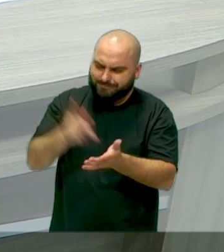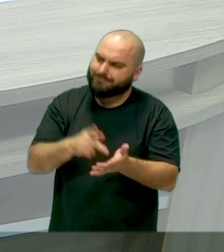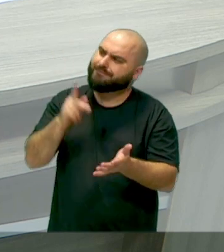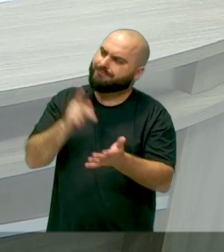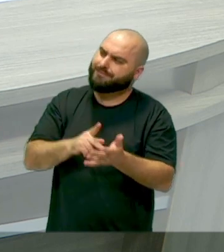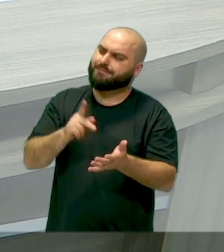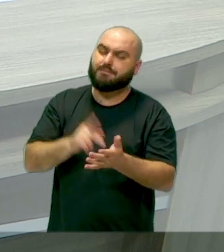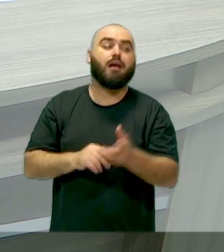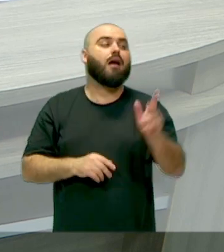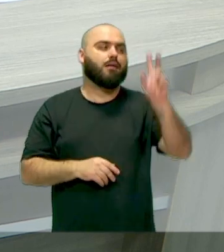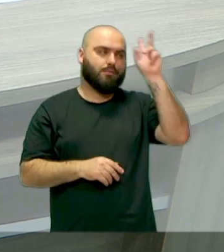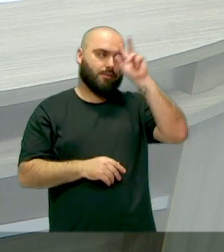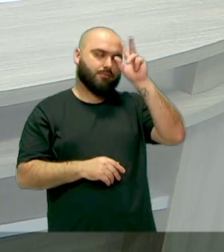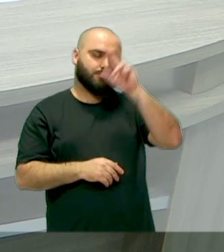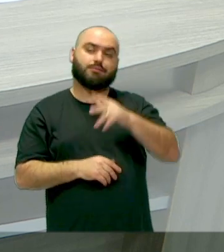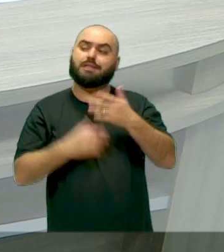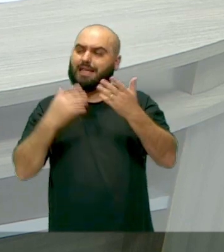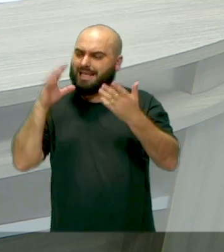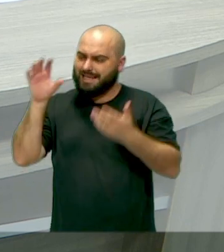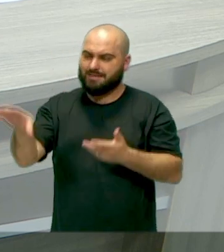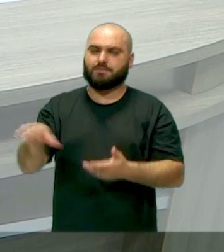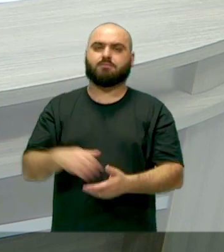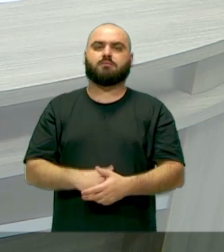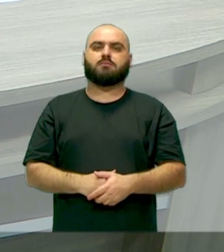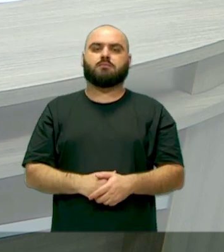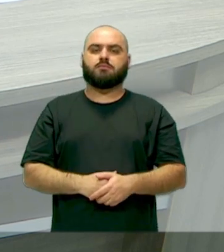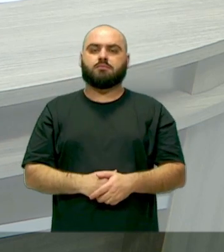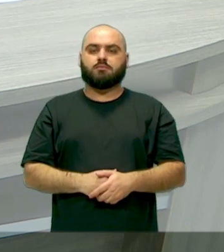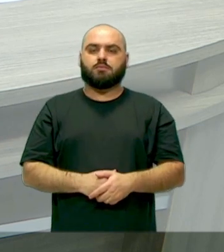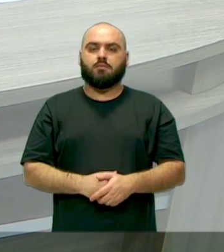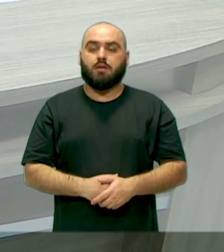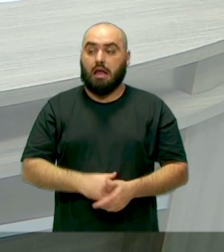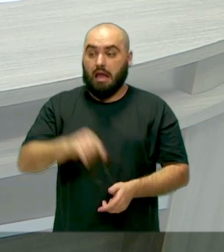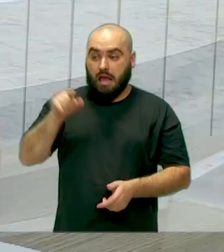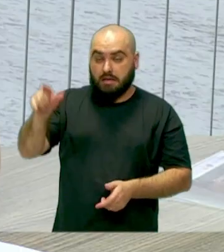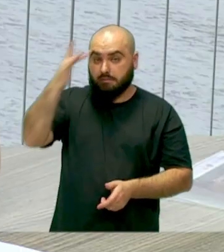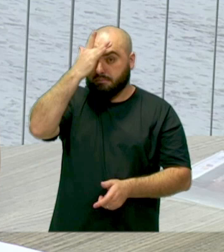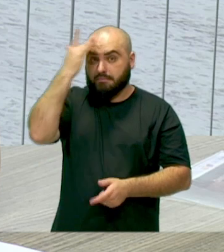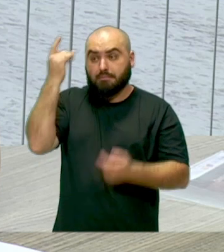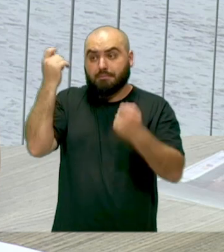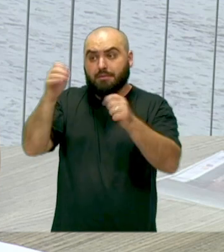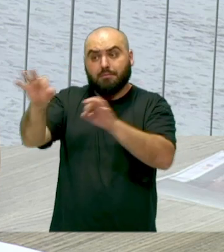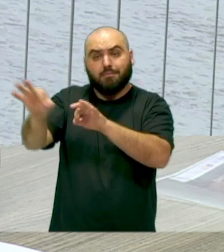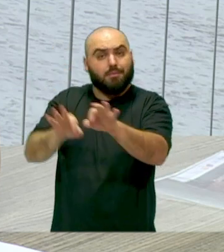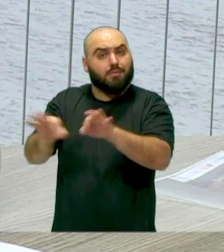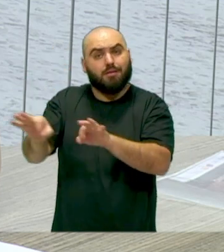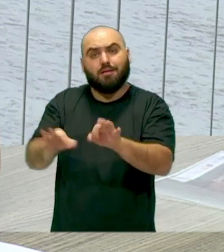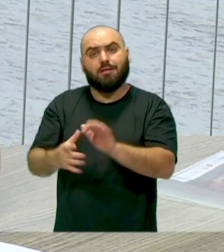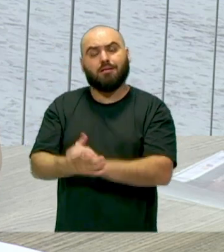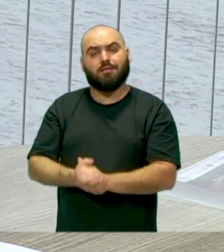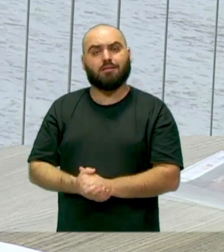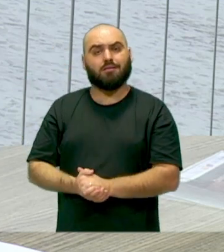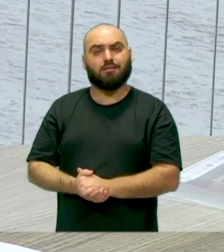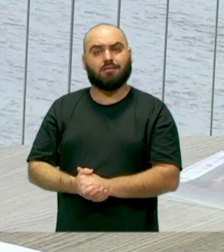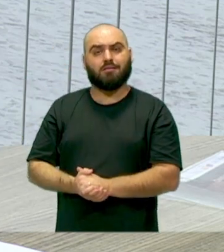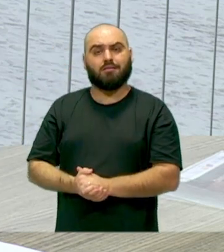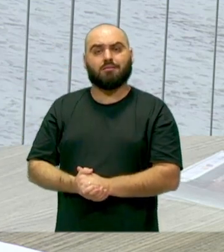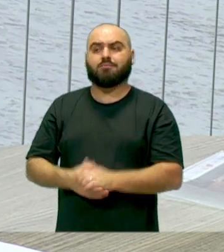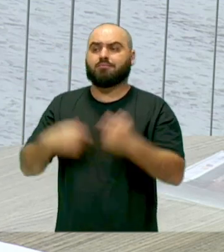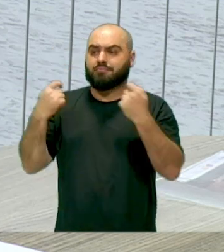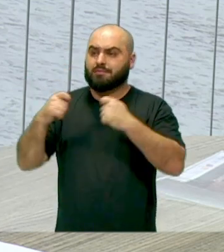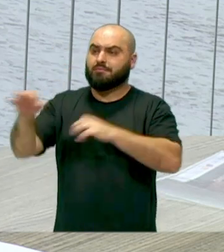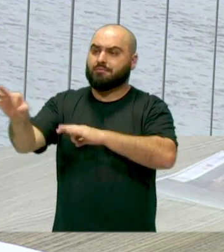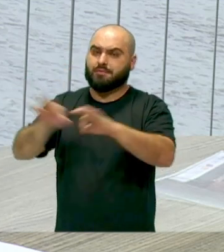lembro disso. Então, essas pessoas, elas têm que ser preparadas. E ela tem que ser